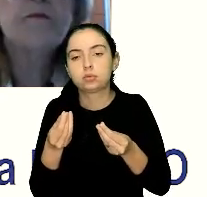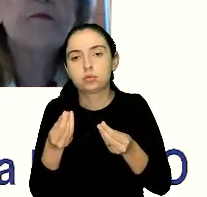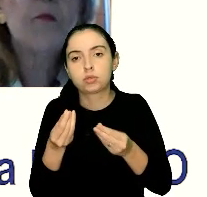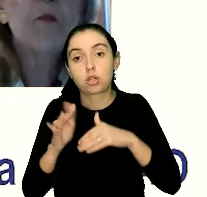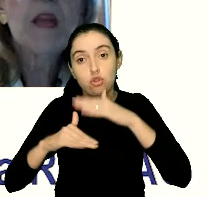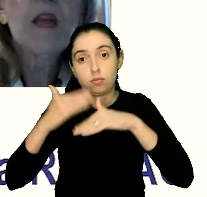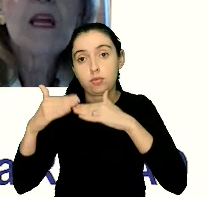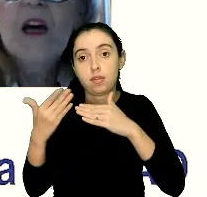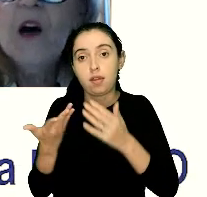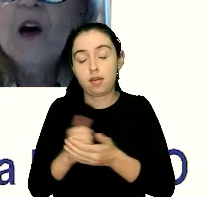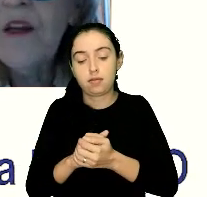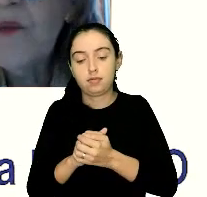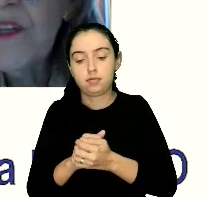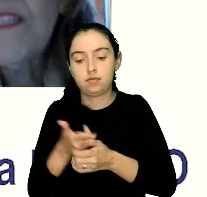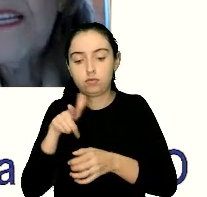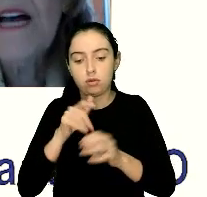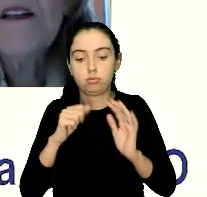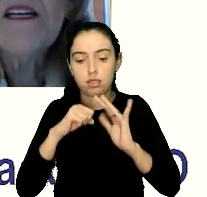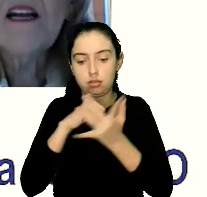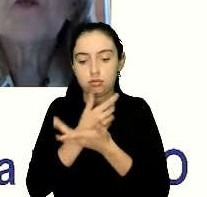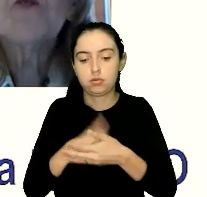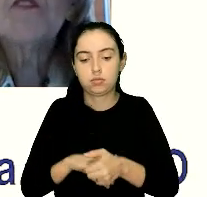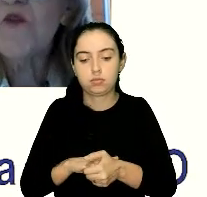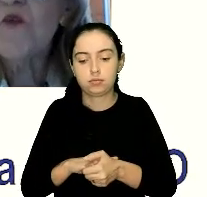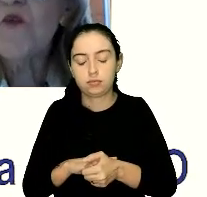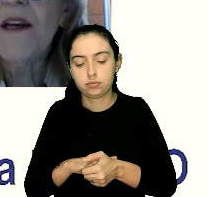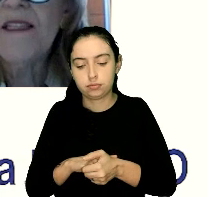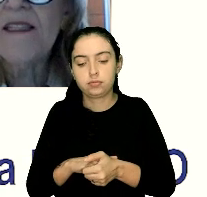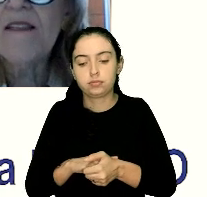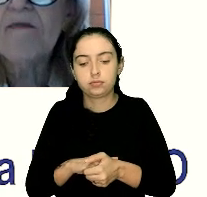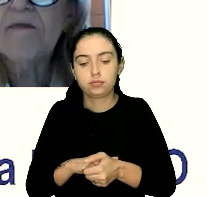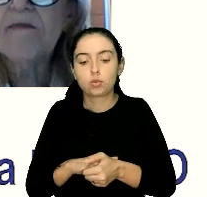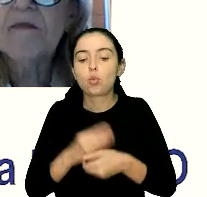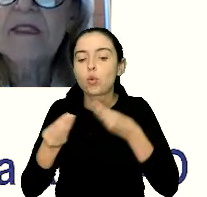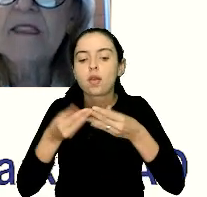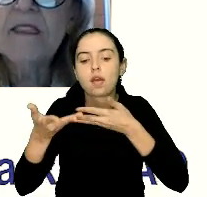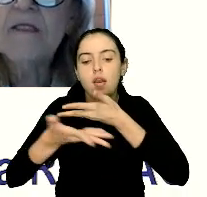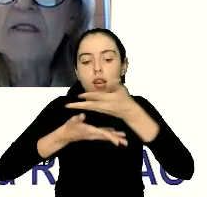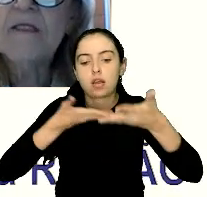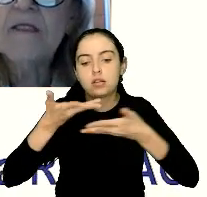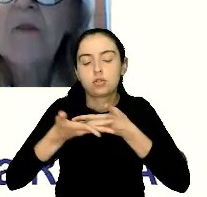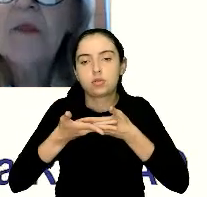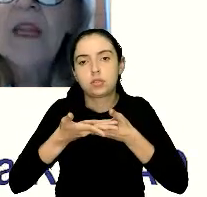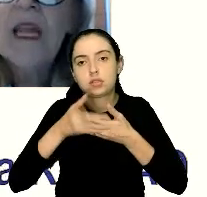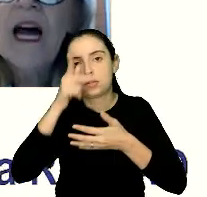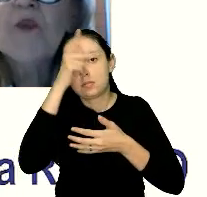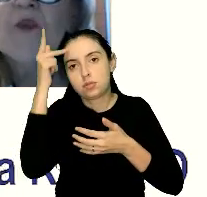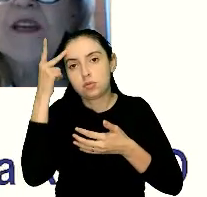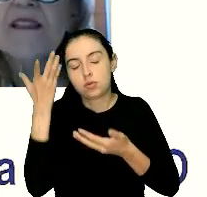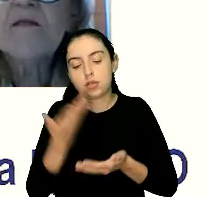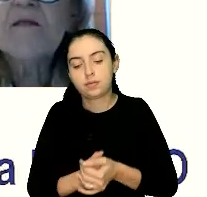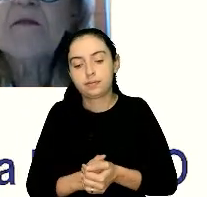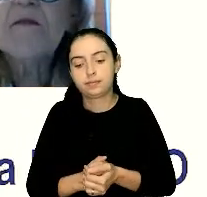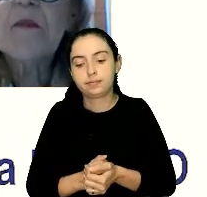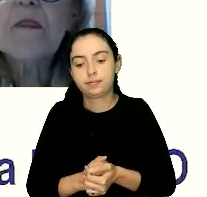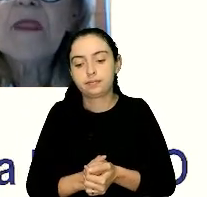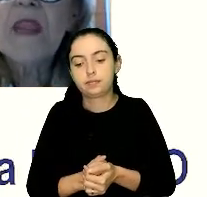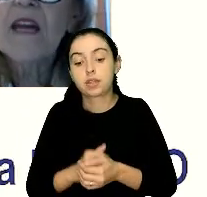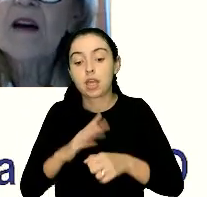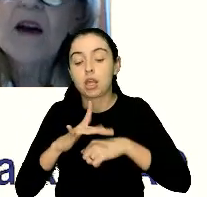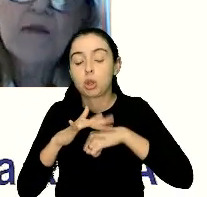transição. O que será das relações pessoais, né? A